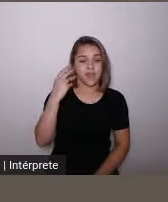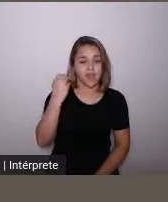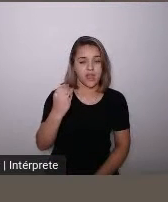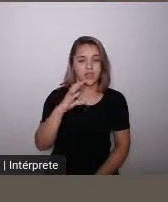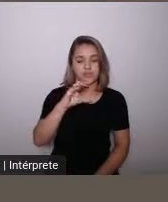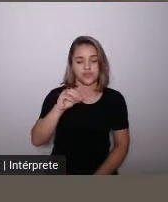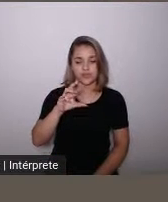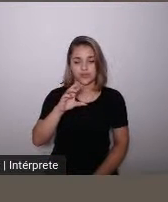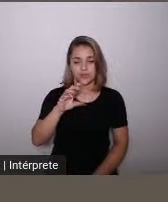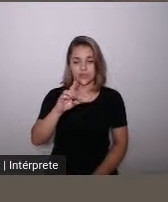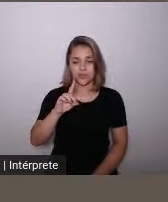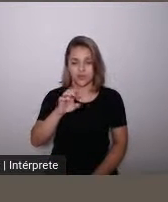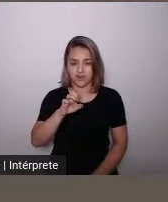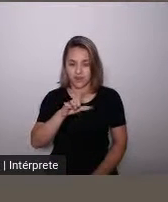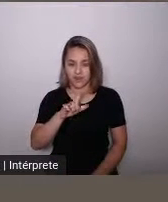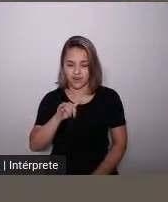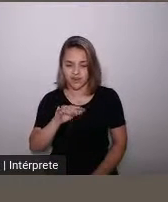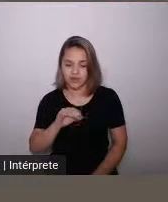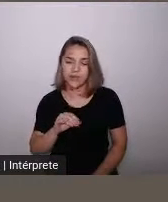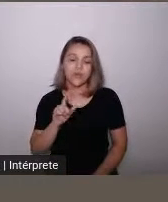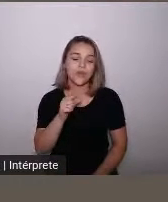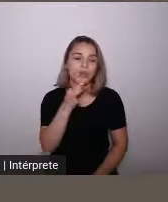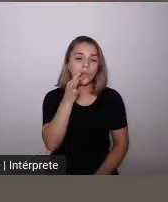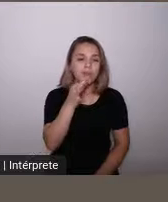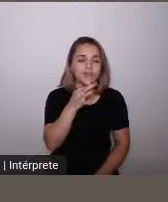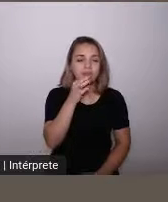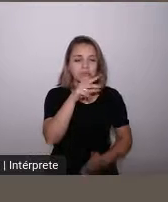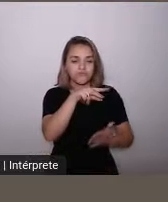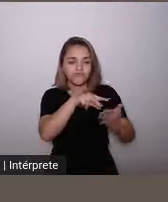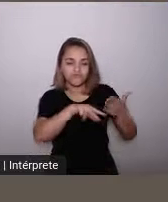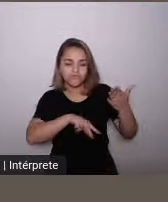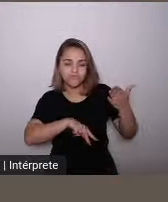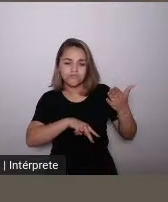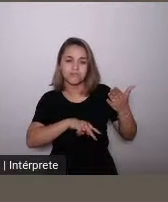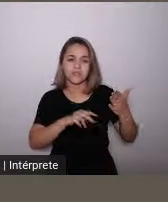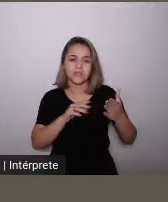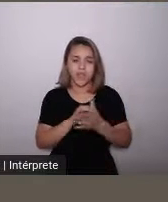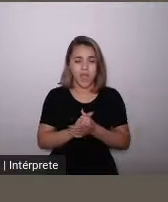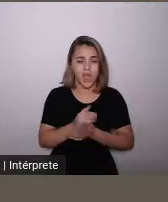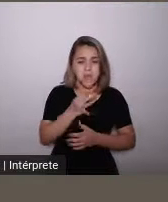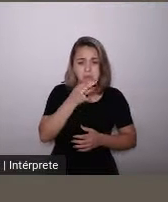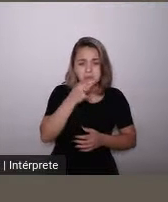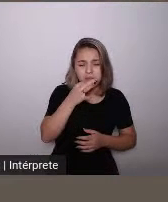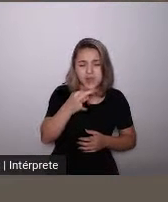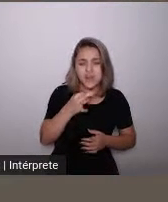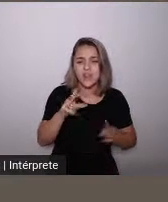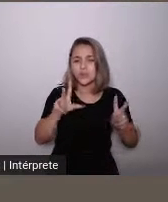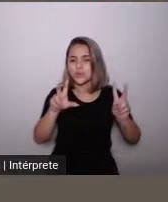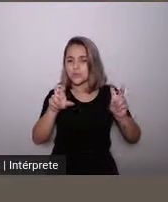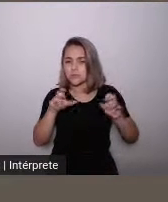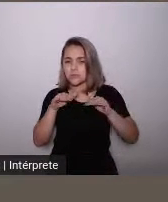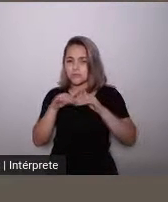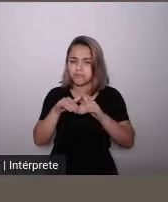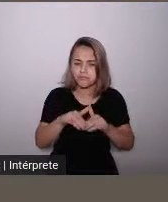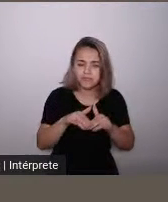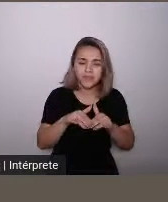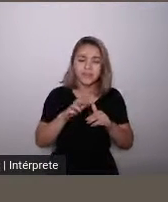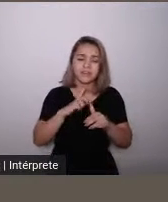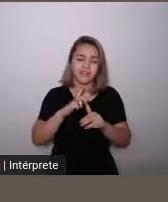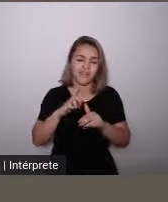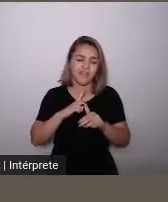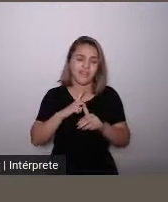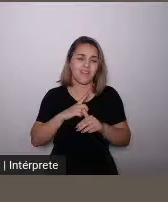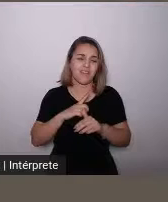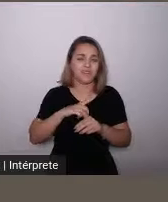comentar, a partir do que vocês estão lendo, a reação da crítica a respeito desses documentários. É um documentário de